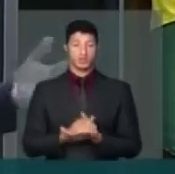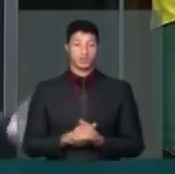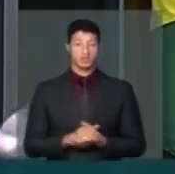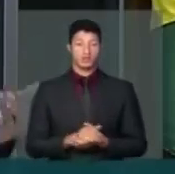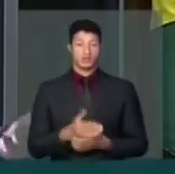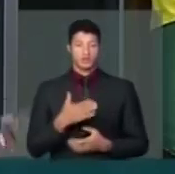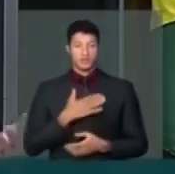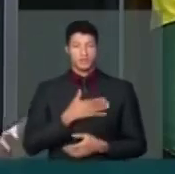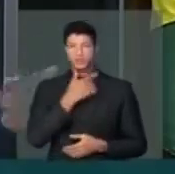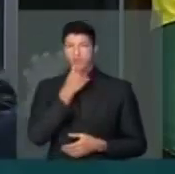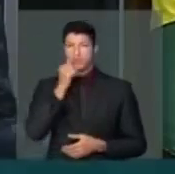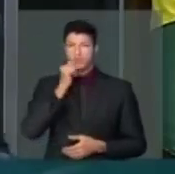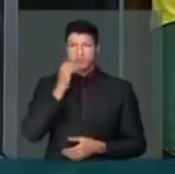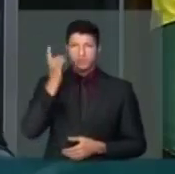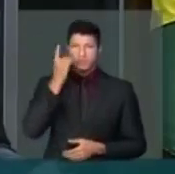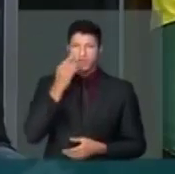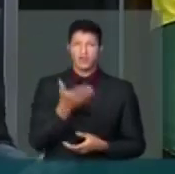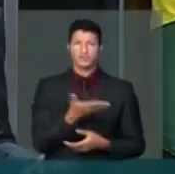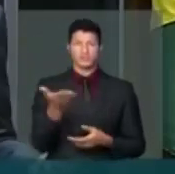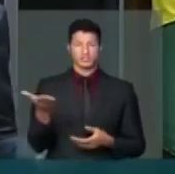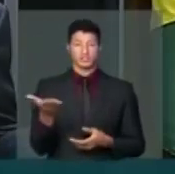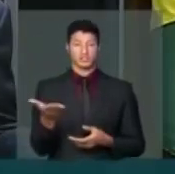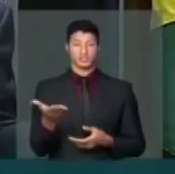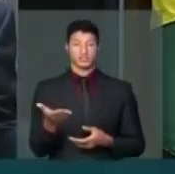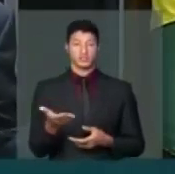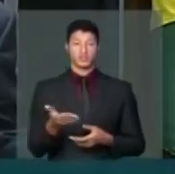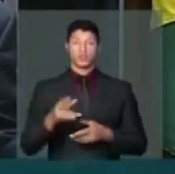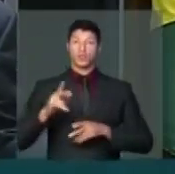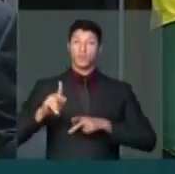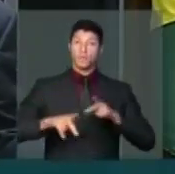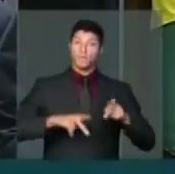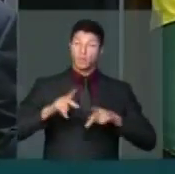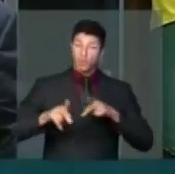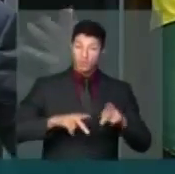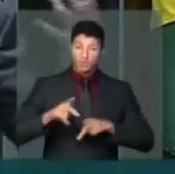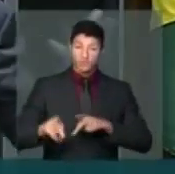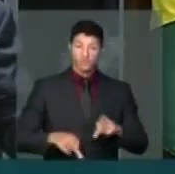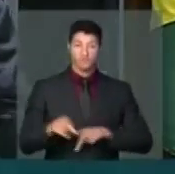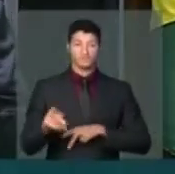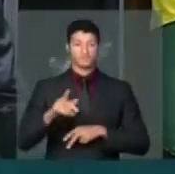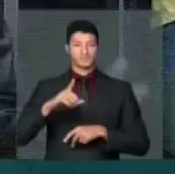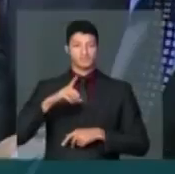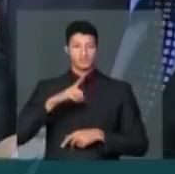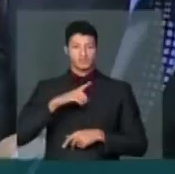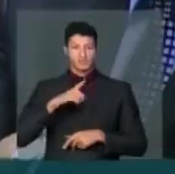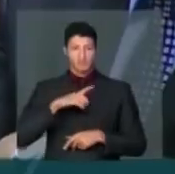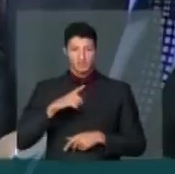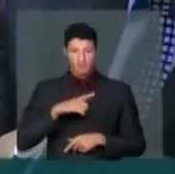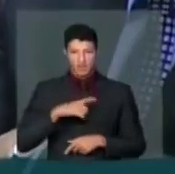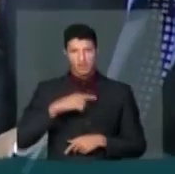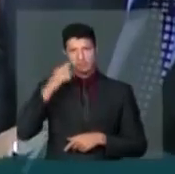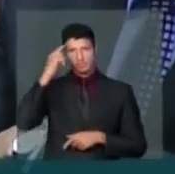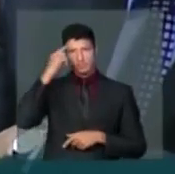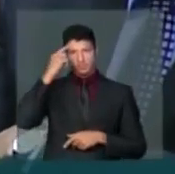Minhas senhoras, meus senhores deputados, o povo tem tirocínio, todo